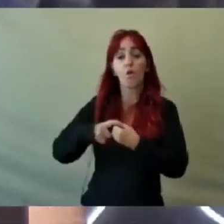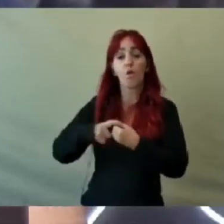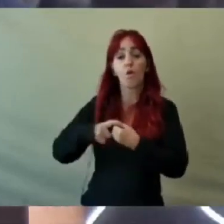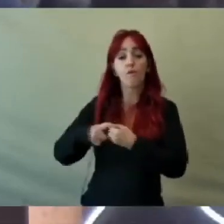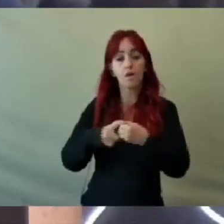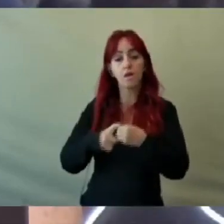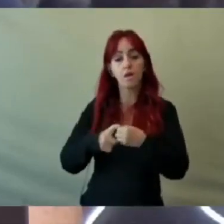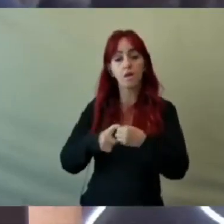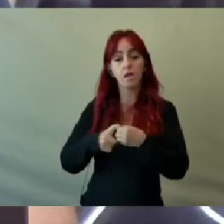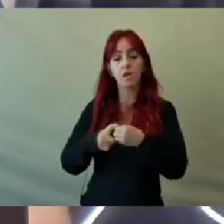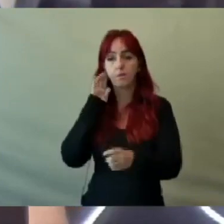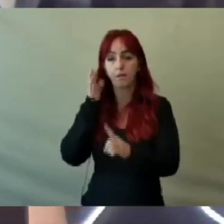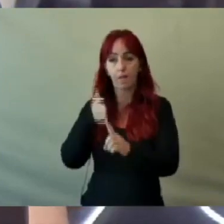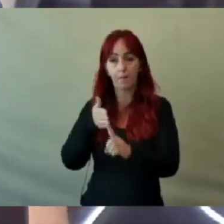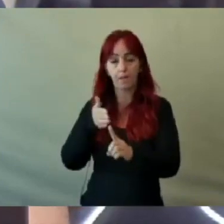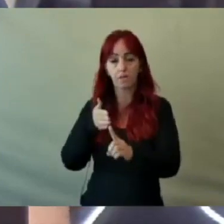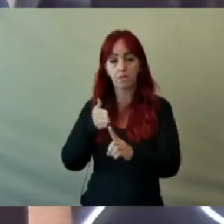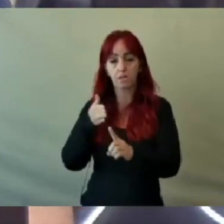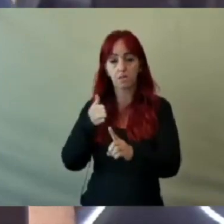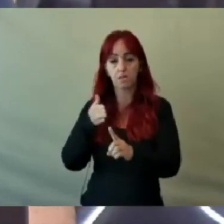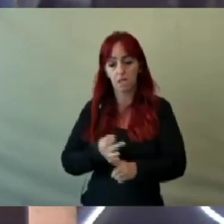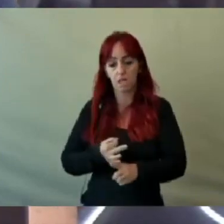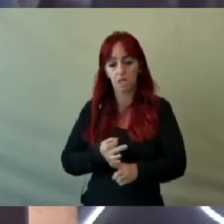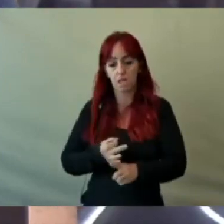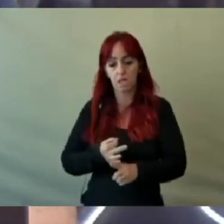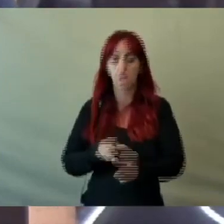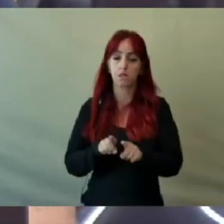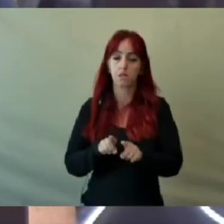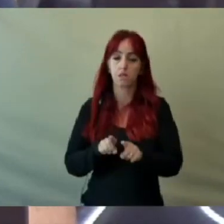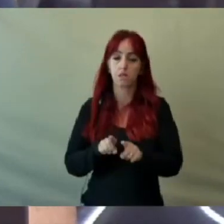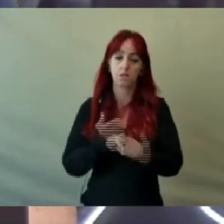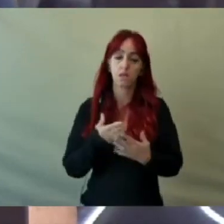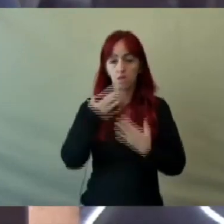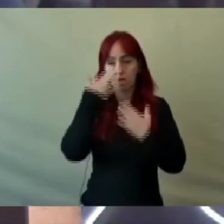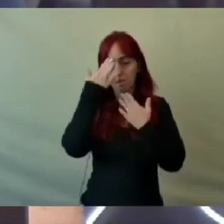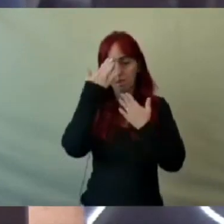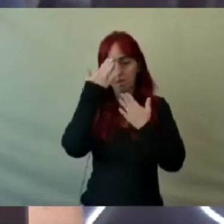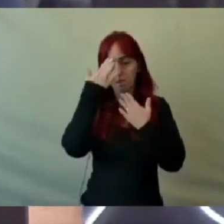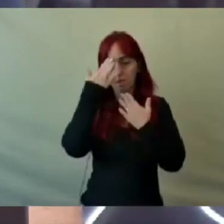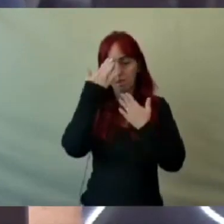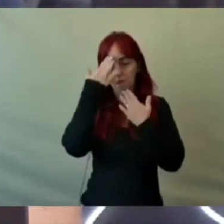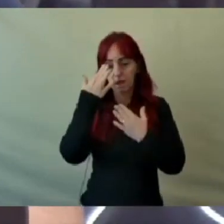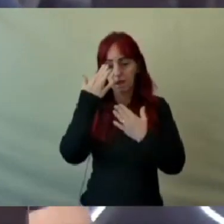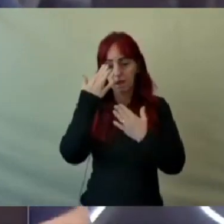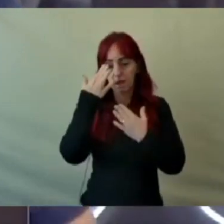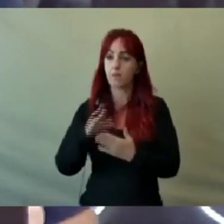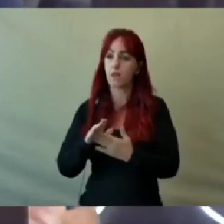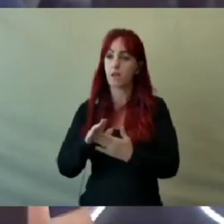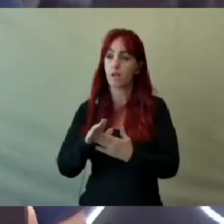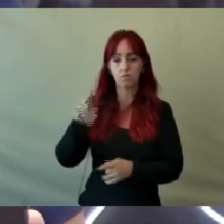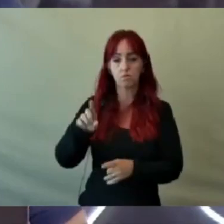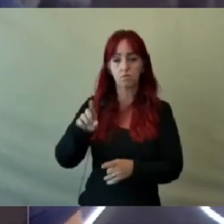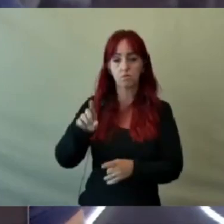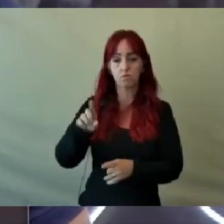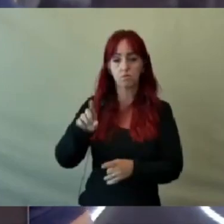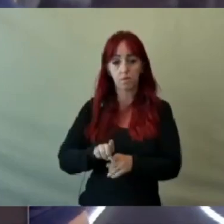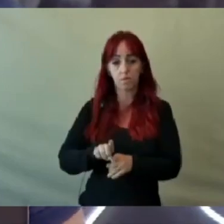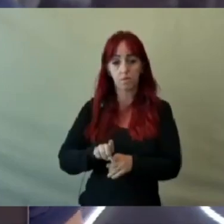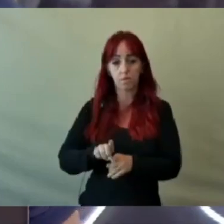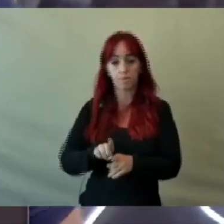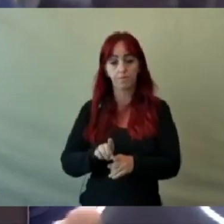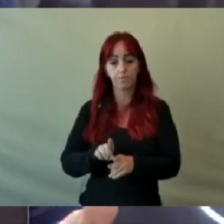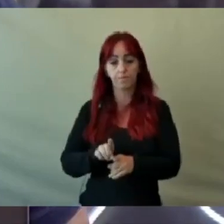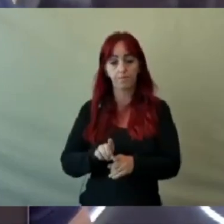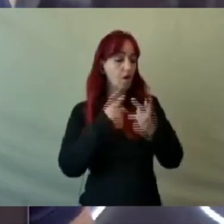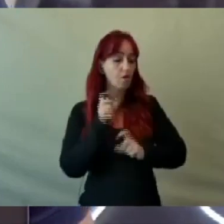obrigada pela pela federação a gente falou no sentido é de que o idoso seja acolhido